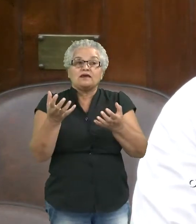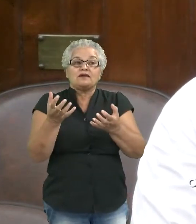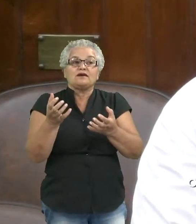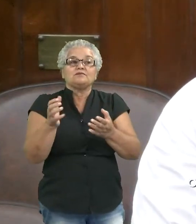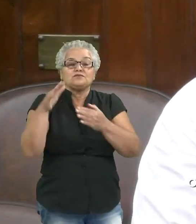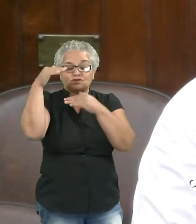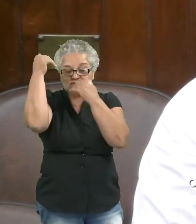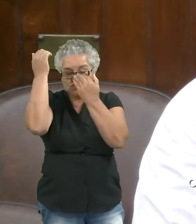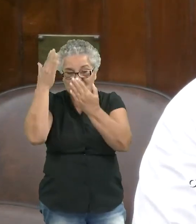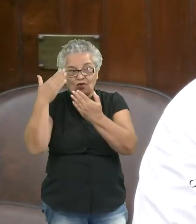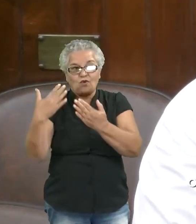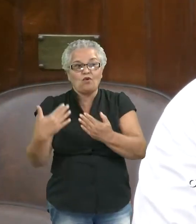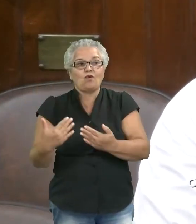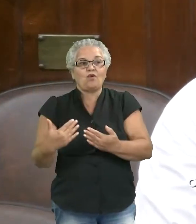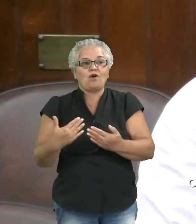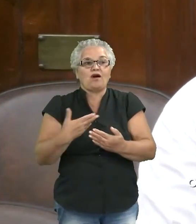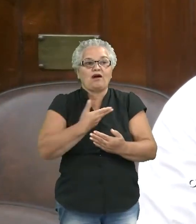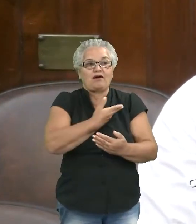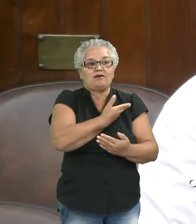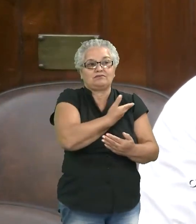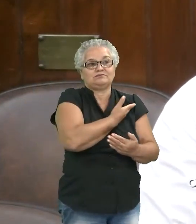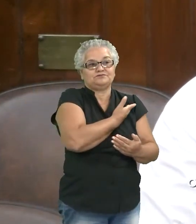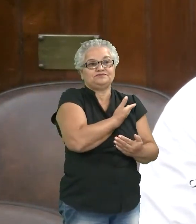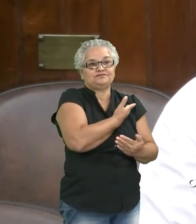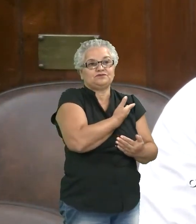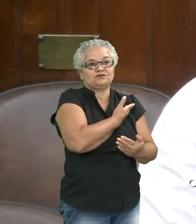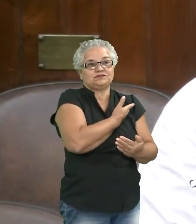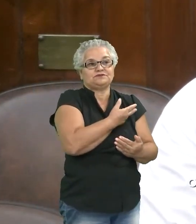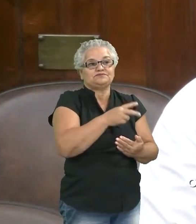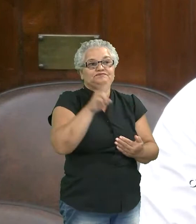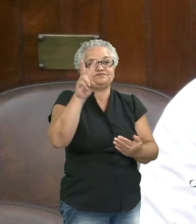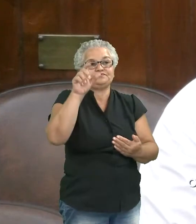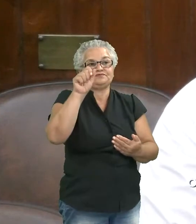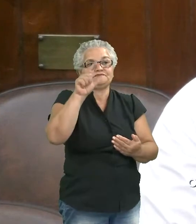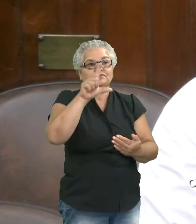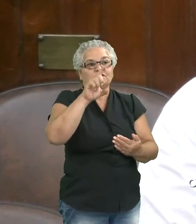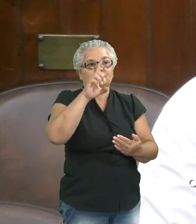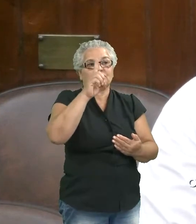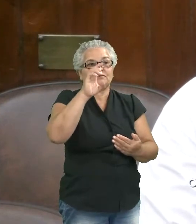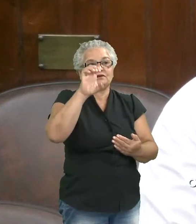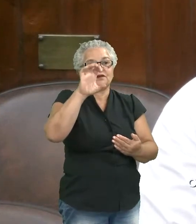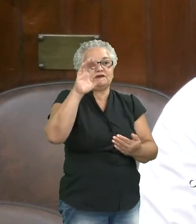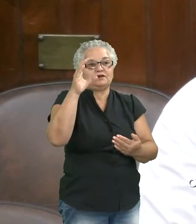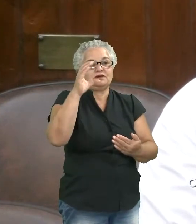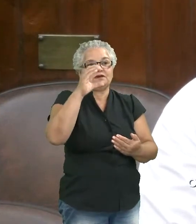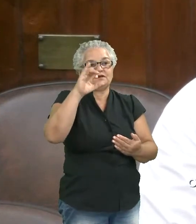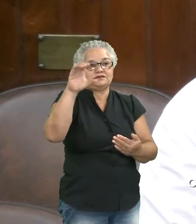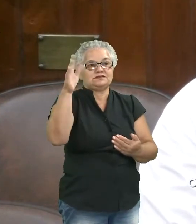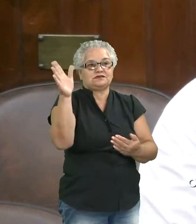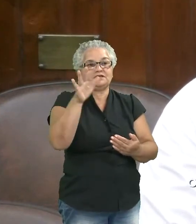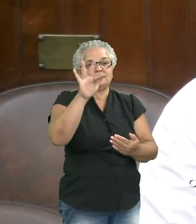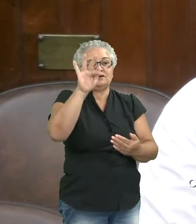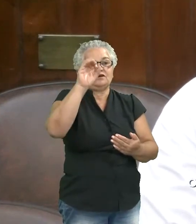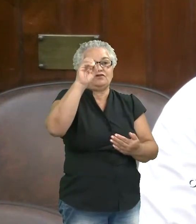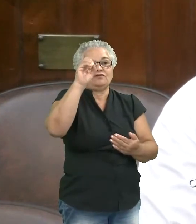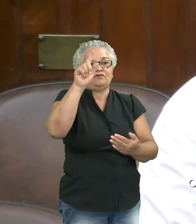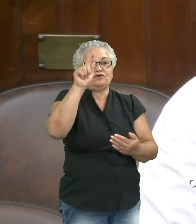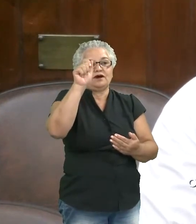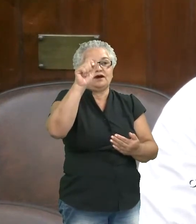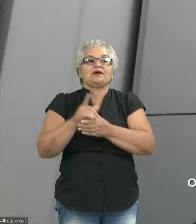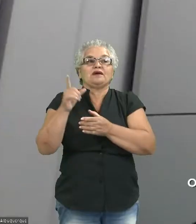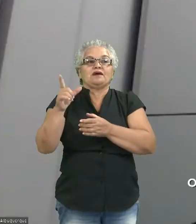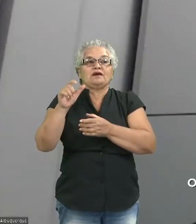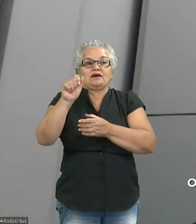Valdeci Fogaça, presidente da Indurbi, empresa municipal de mobilidade urbana. Ele acompanhou a votação do projeto no